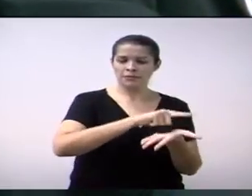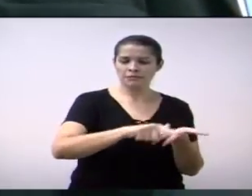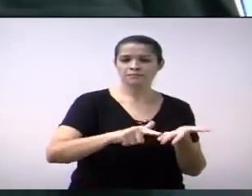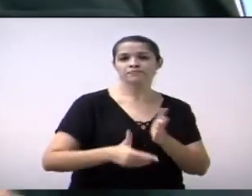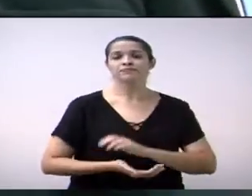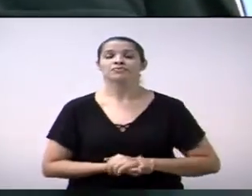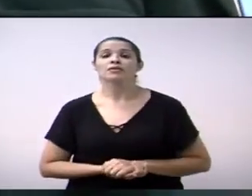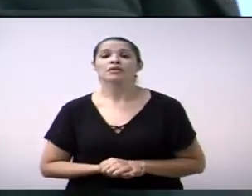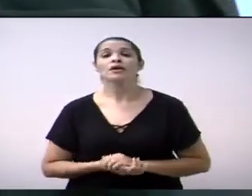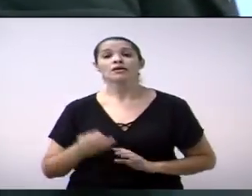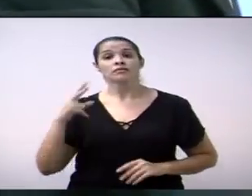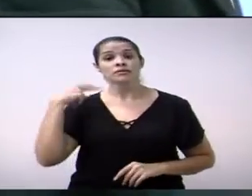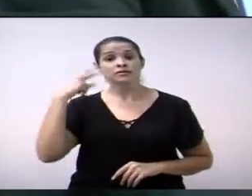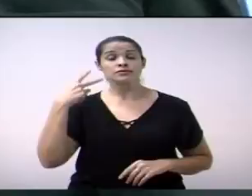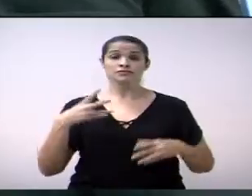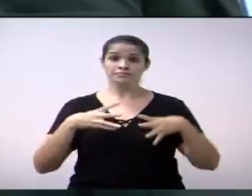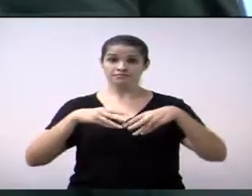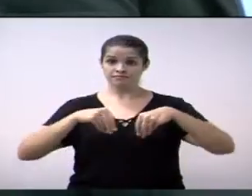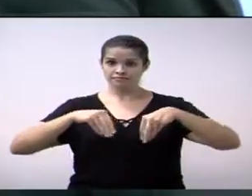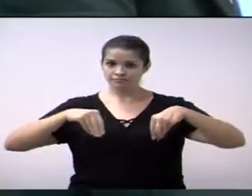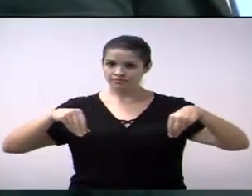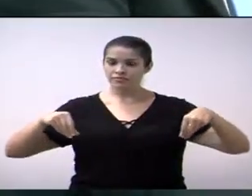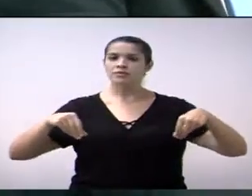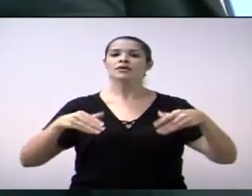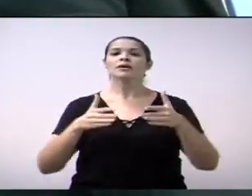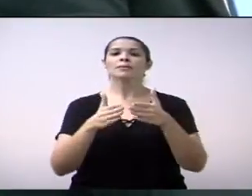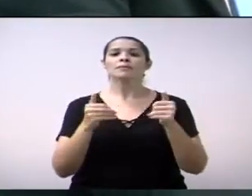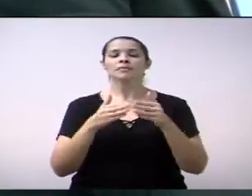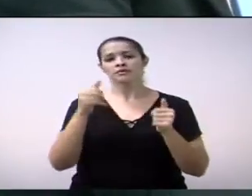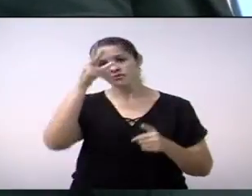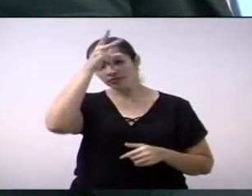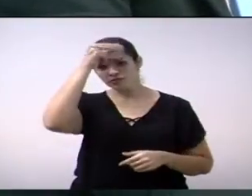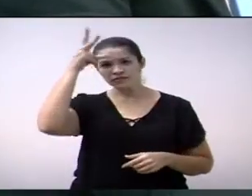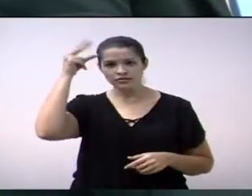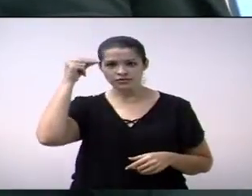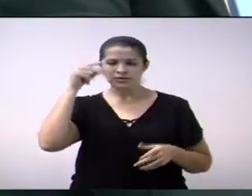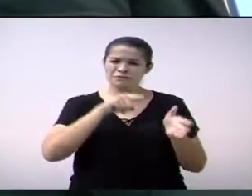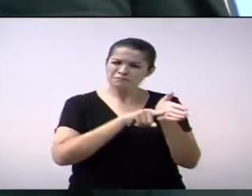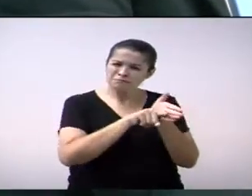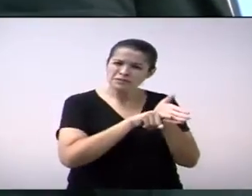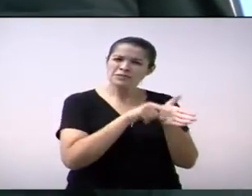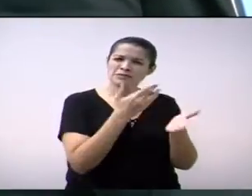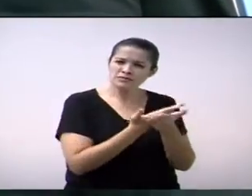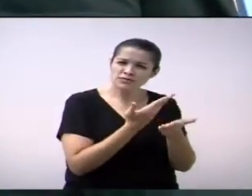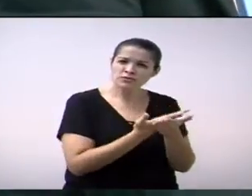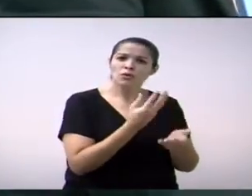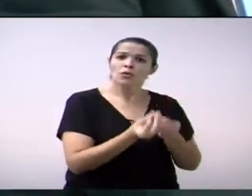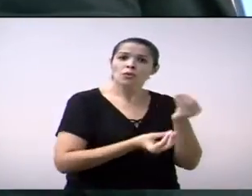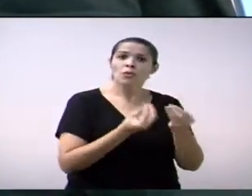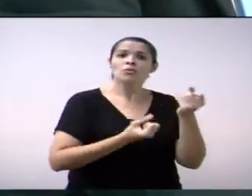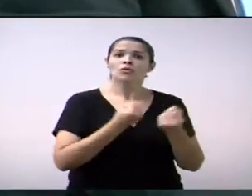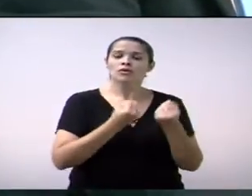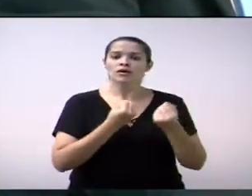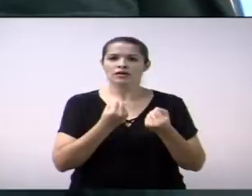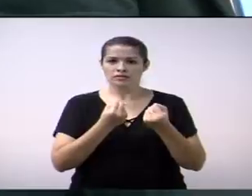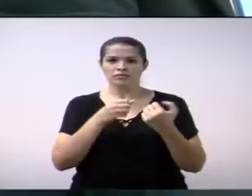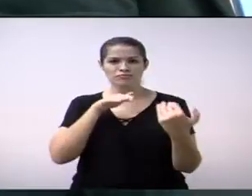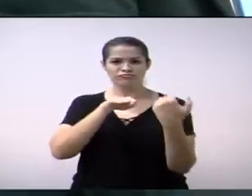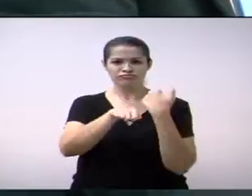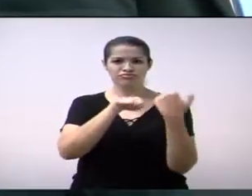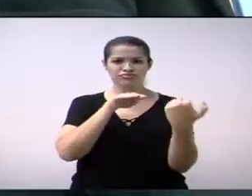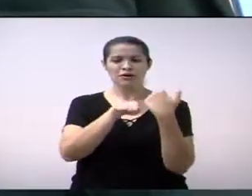Danilo Barros, propondo ao Executivo que seja feito um estudo visando a melhoria no tráfego de veículos na rua São